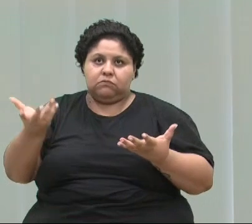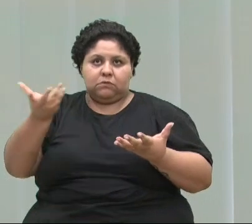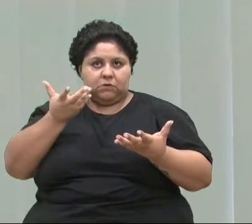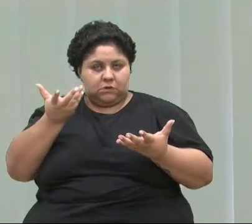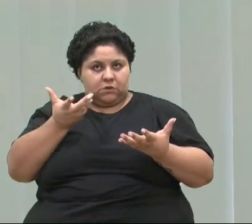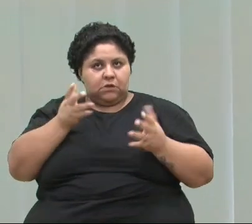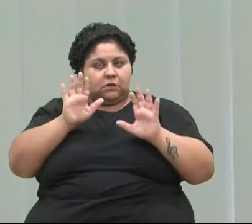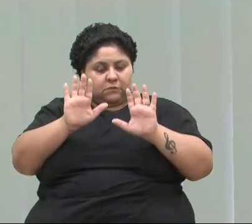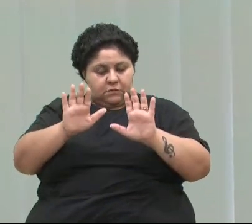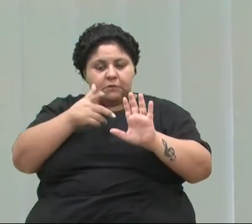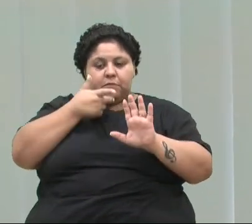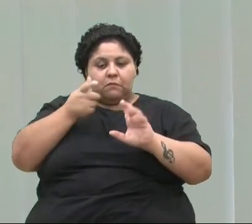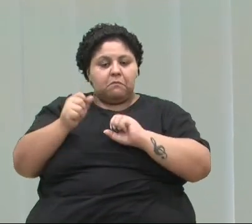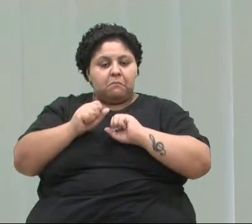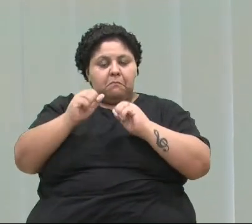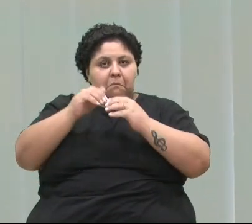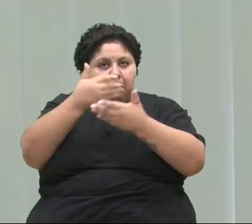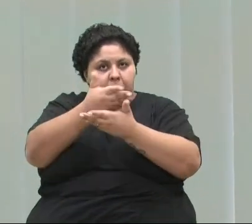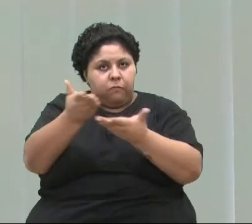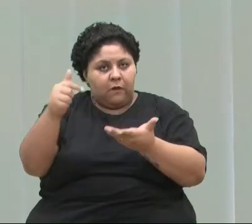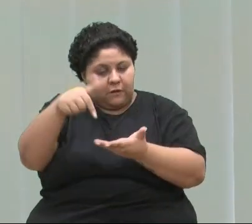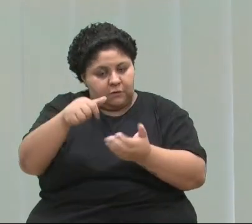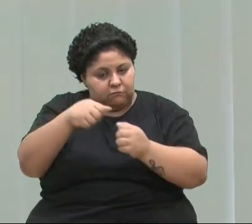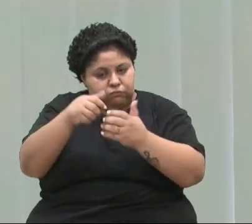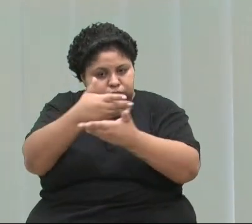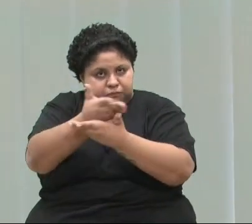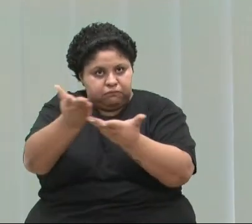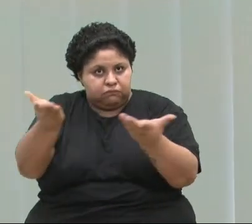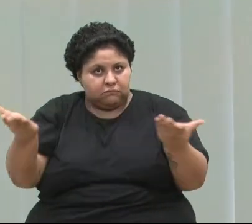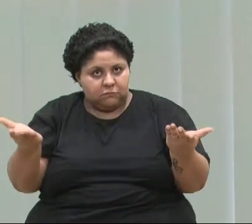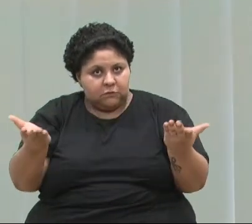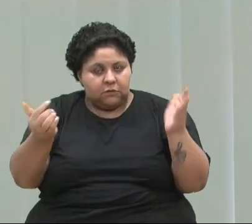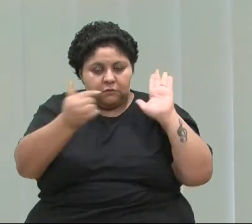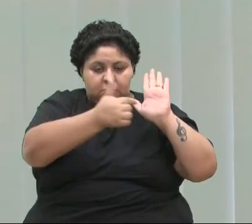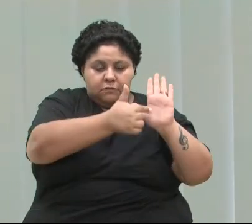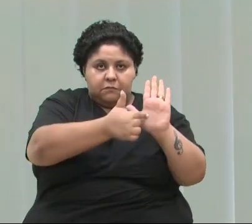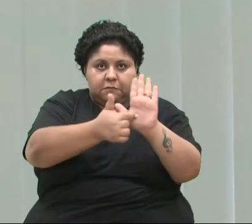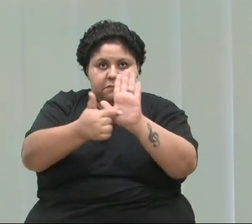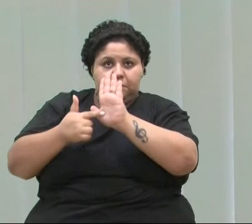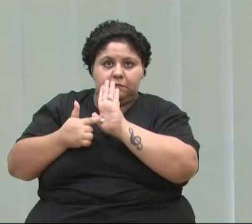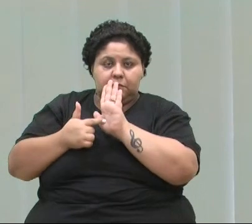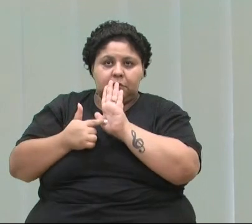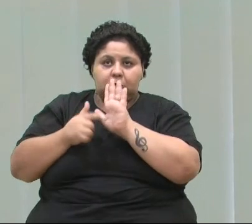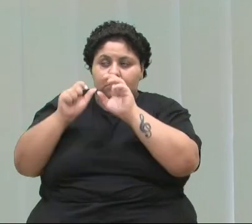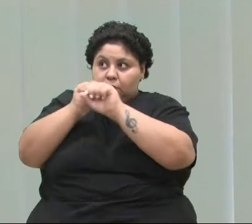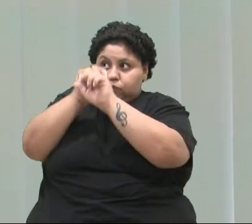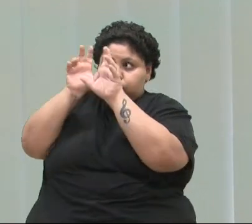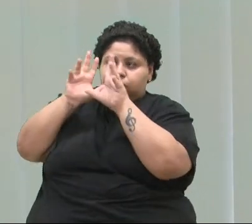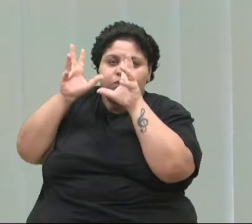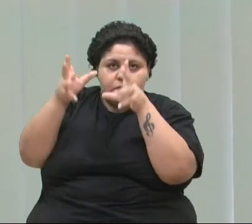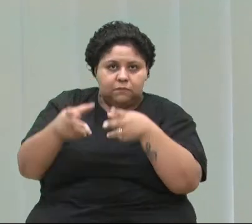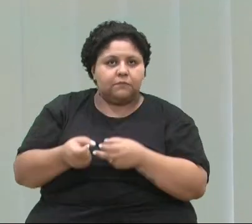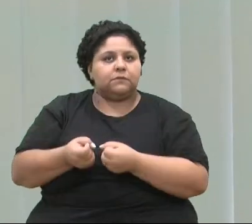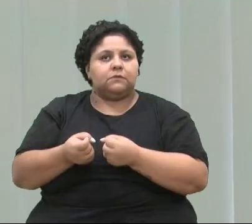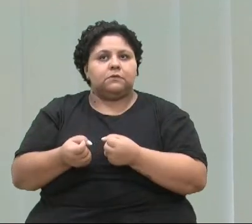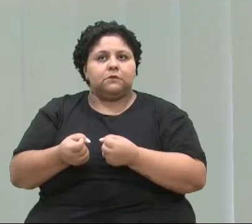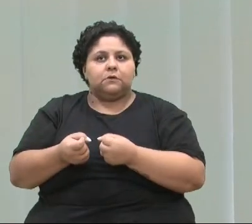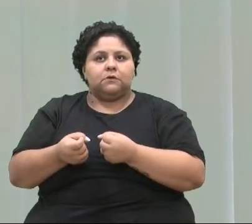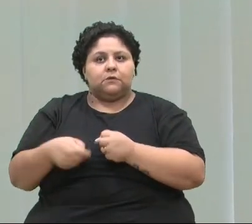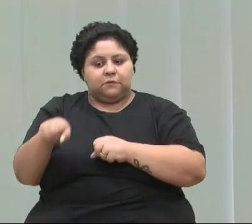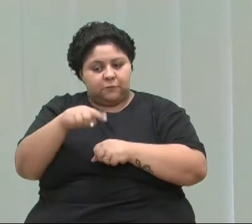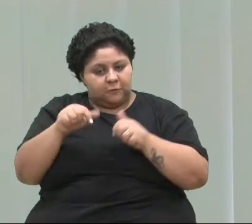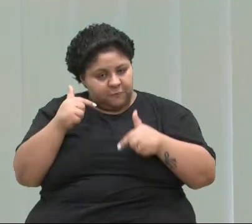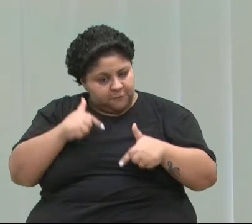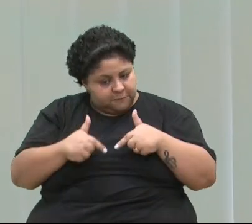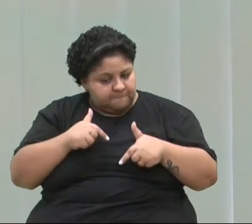interromper, fiquem à vontade. A gente está aqui à disposição para fazer uma apresentação que deixe claro a todos do nosso trabalho,